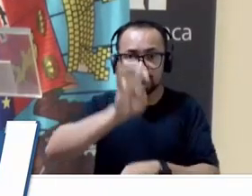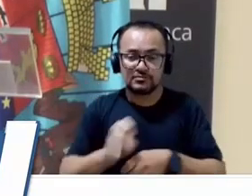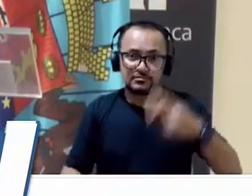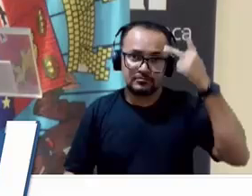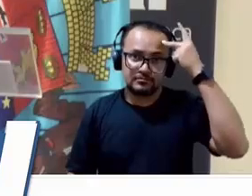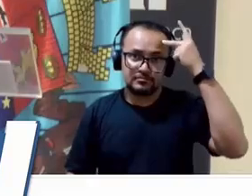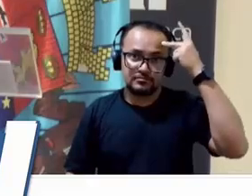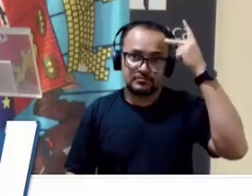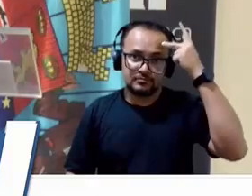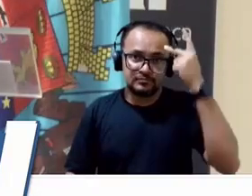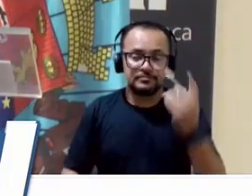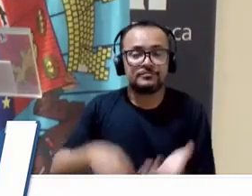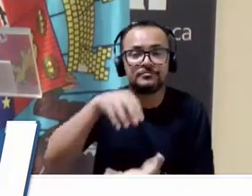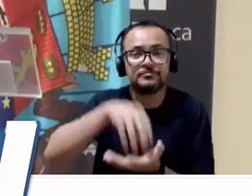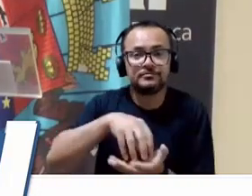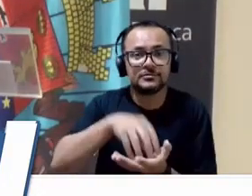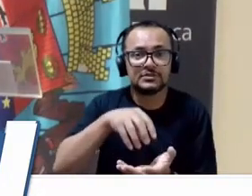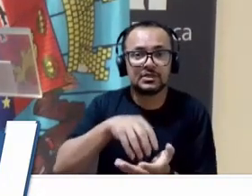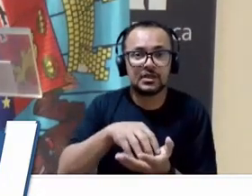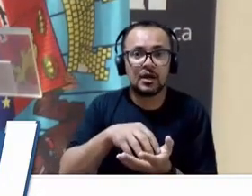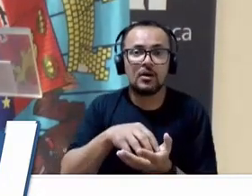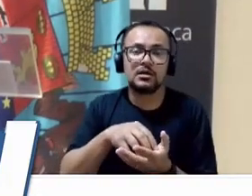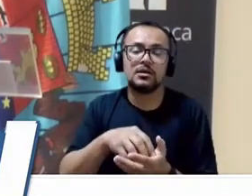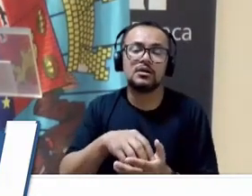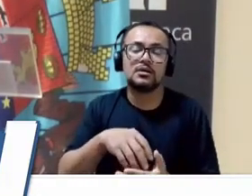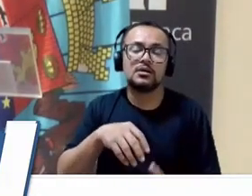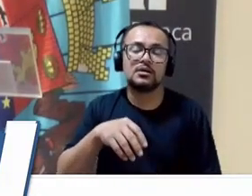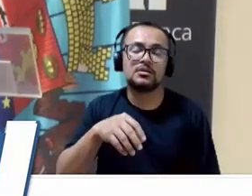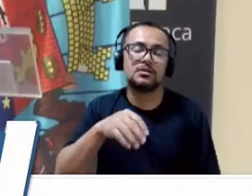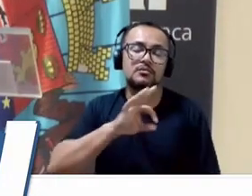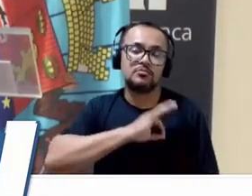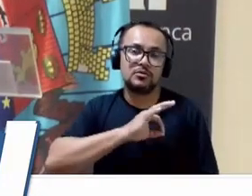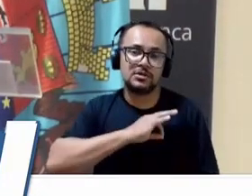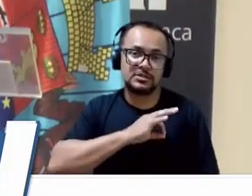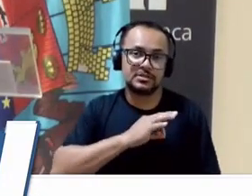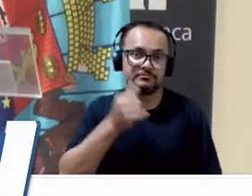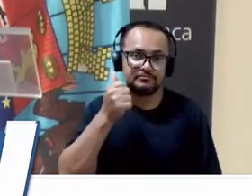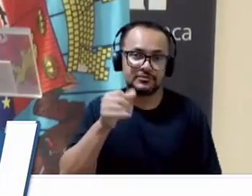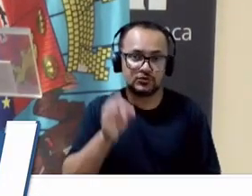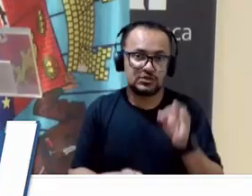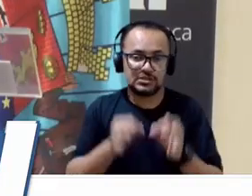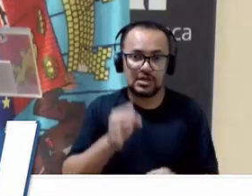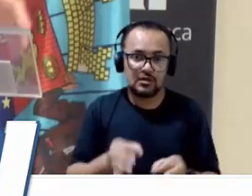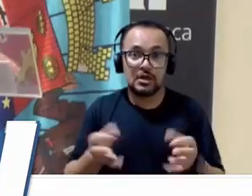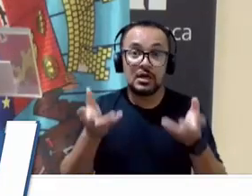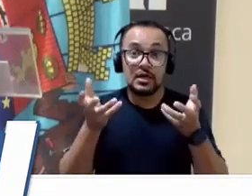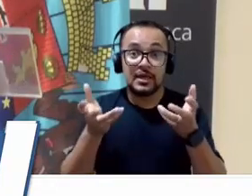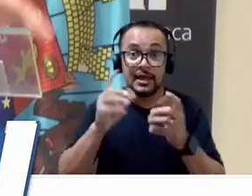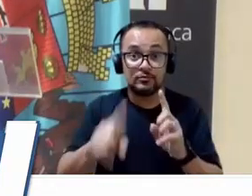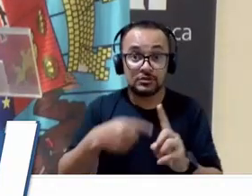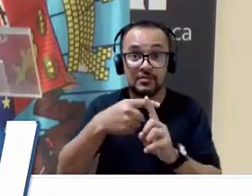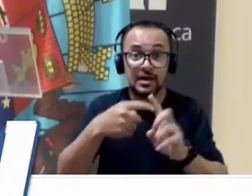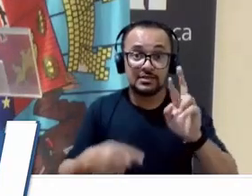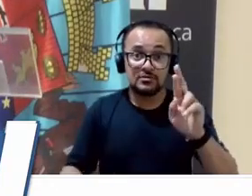de polícia judiciária e agora ele nós queremos mais né E com isso O Rafael foi eh